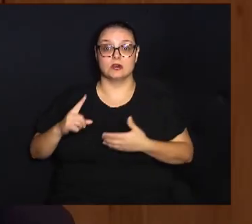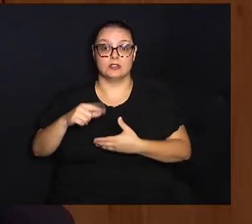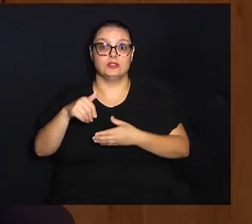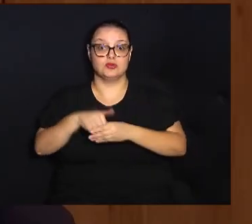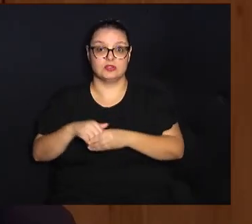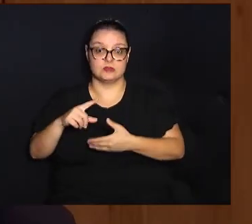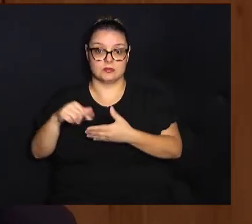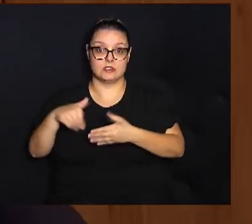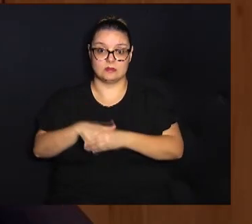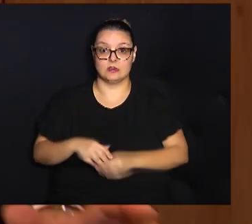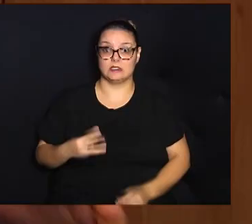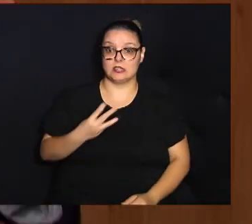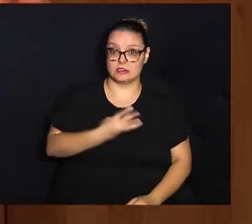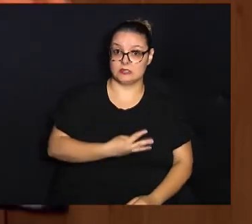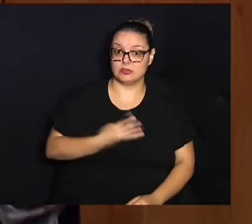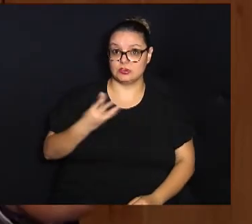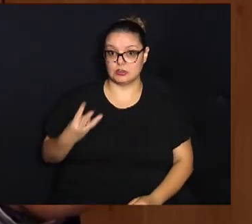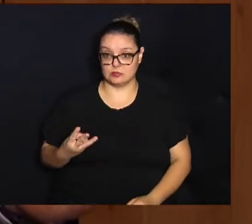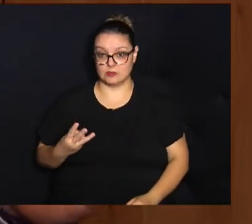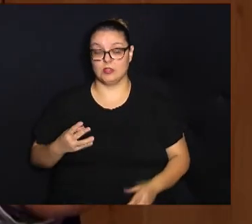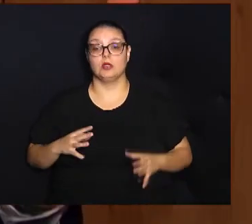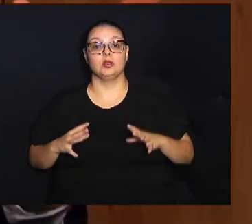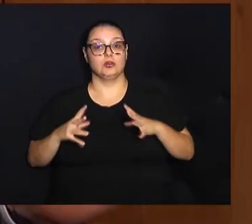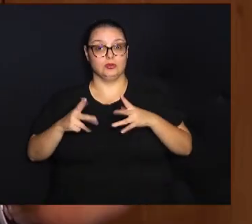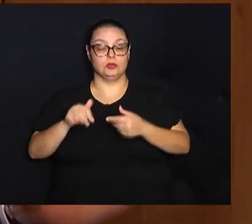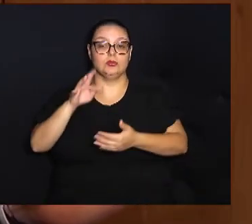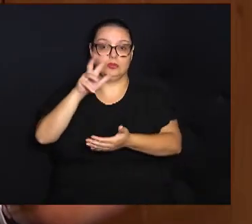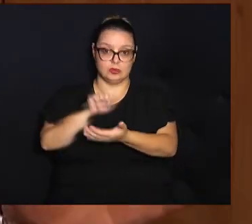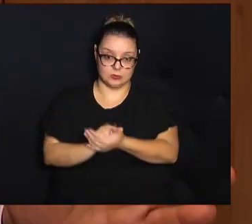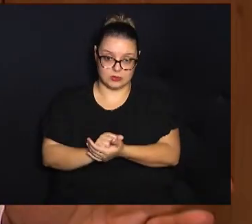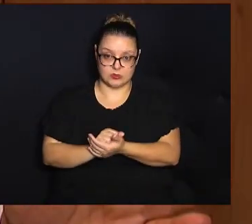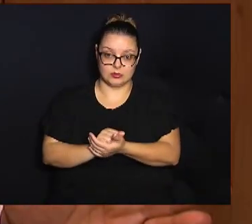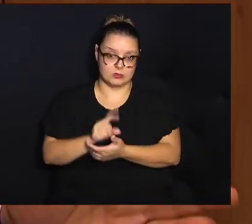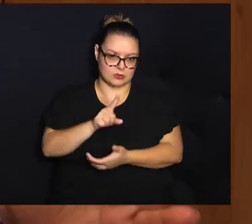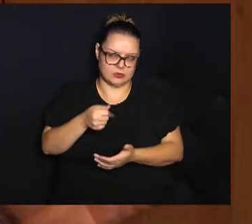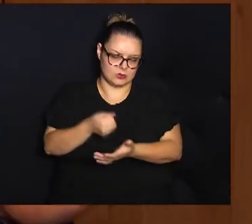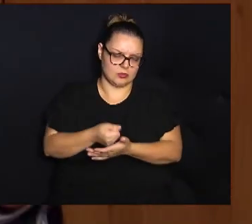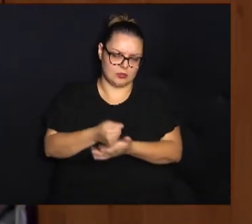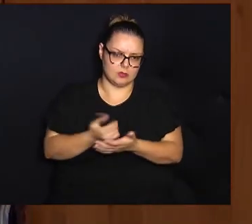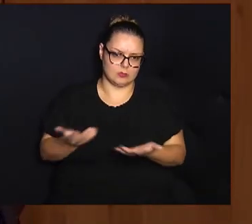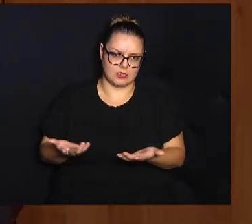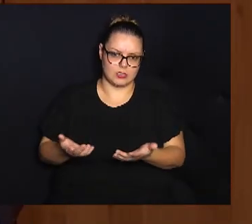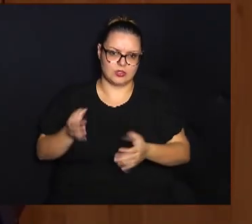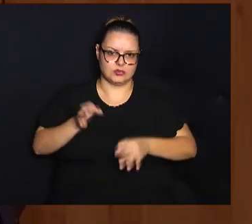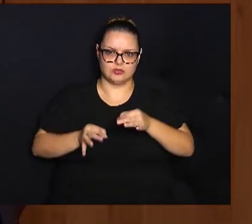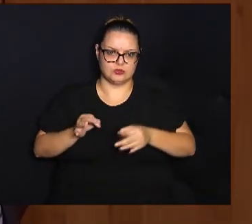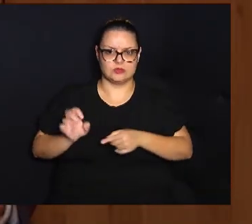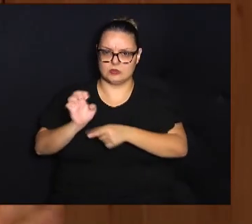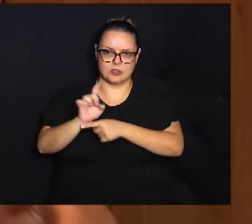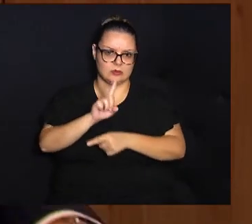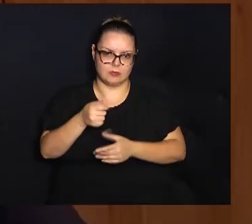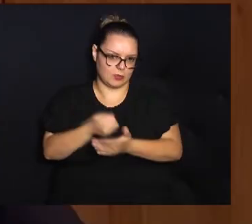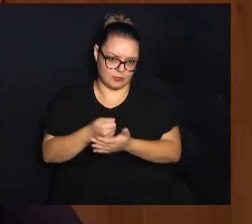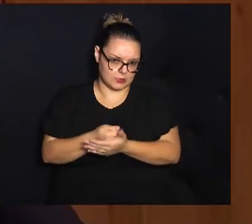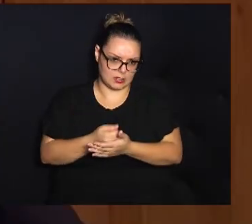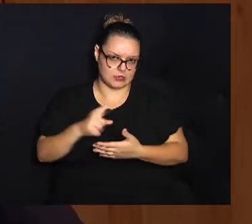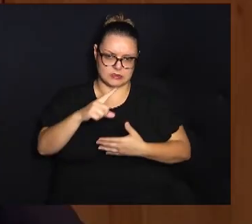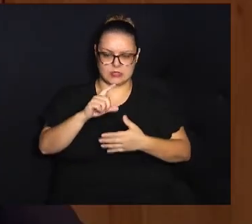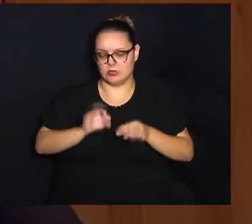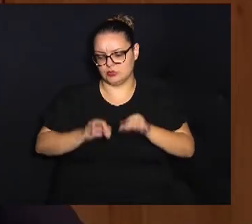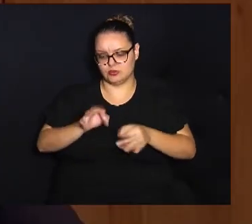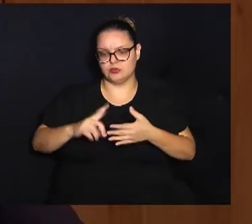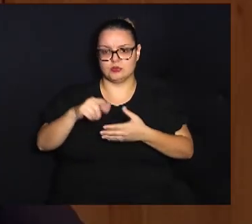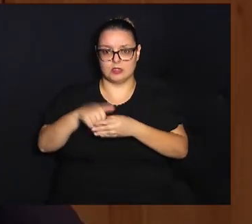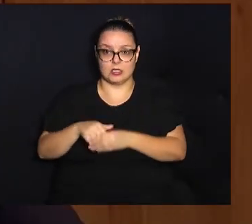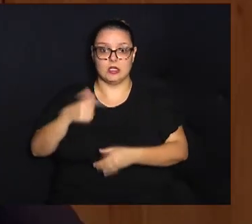da 33ª. De todos que se inscreverem, que ele não é obrigado, juiz estadual não é obrigado a ser juiz eleitoral. Ele se